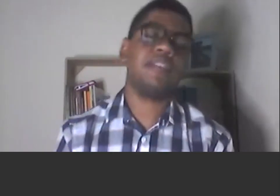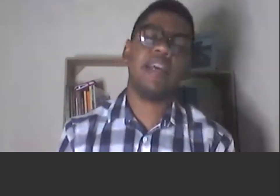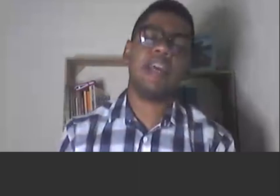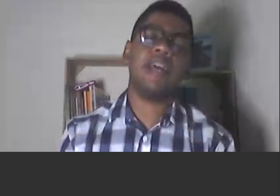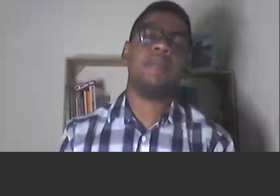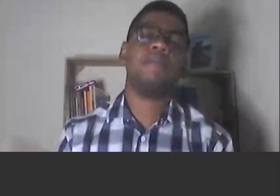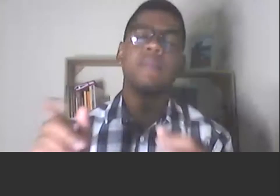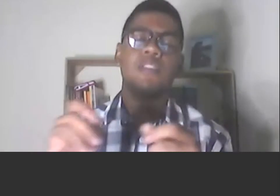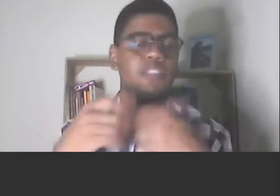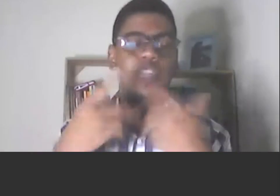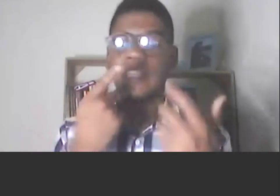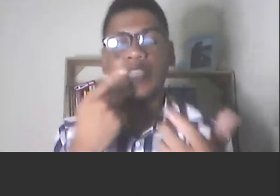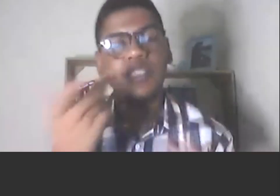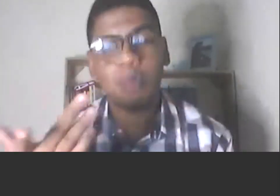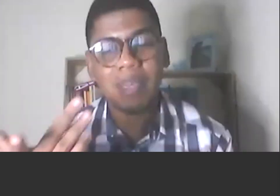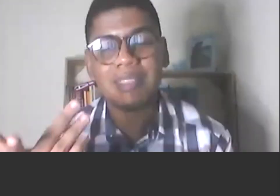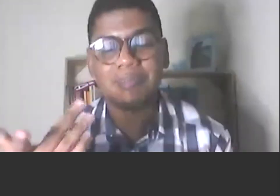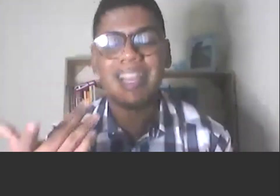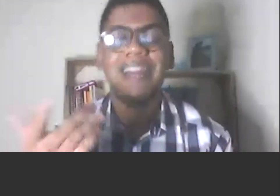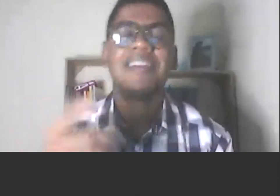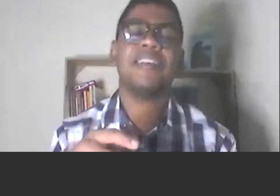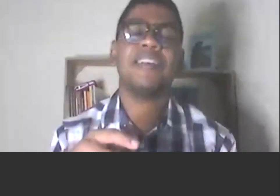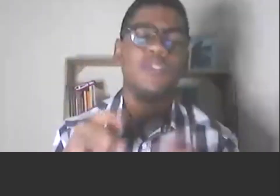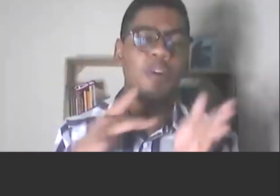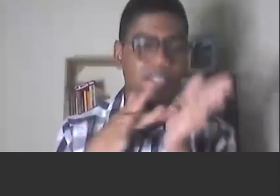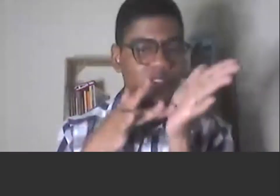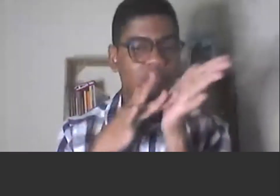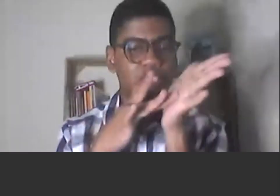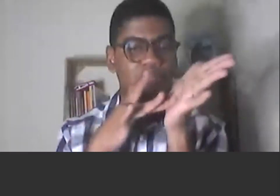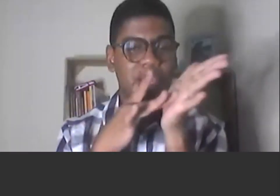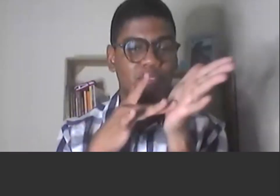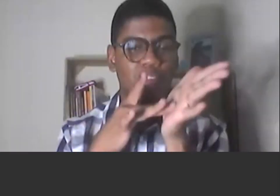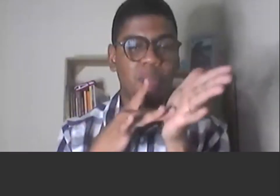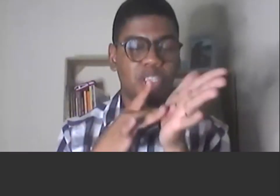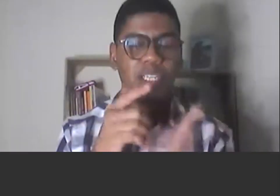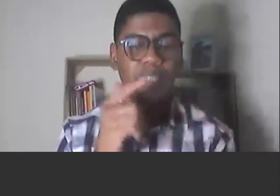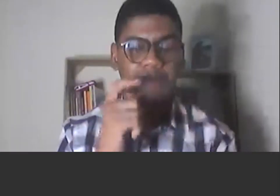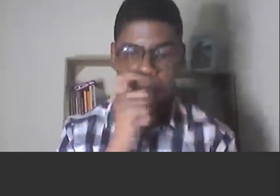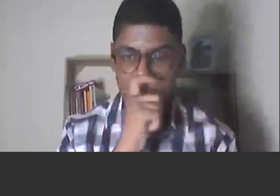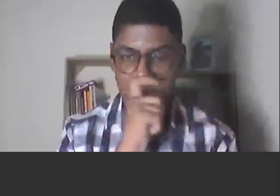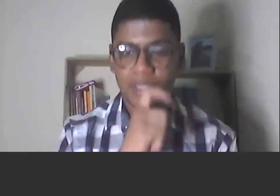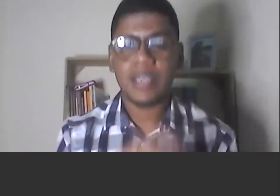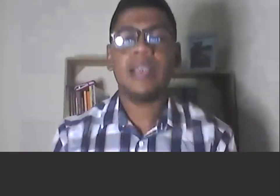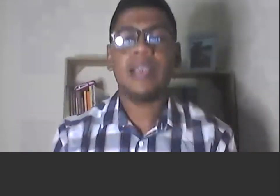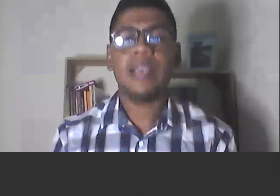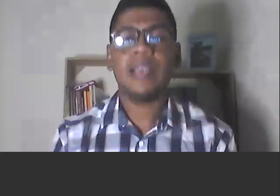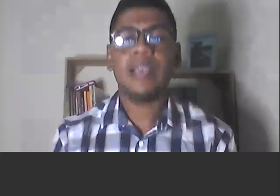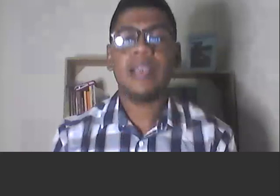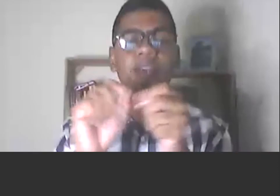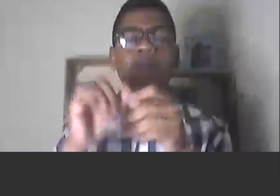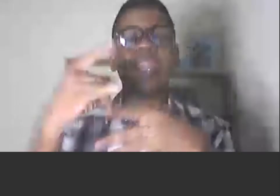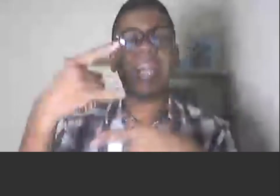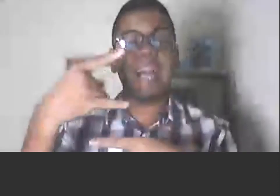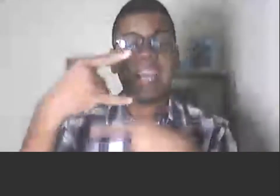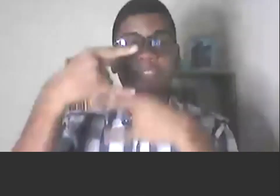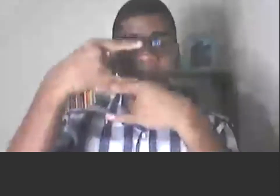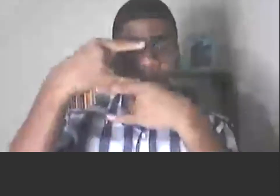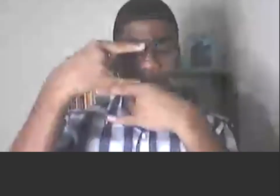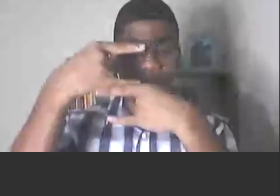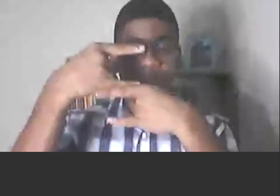gente, eu vou fazer, se eu desse essa informação, tá? É só um fingimento, é só uma mentirinha. Eu vou fazer